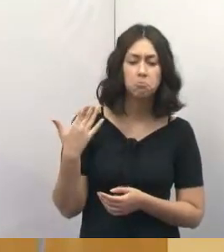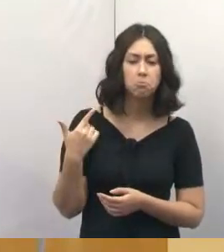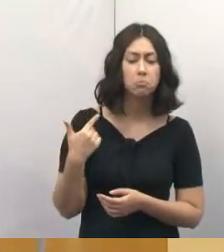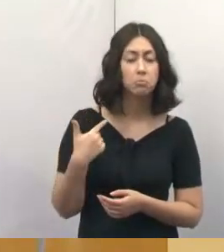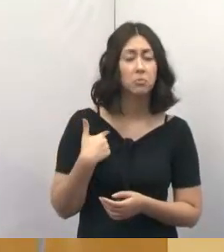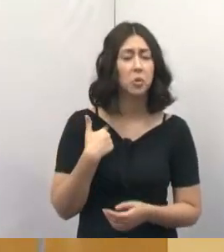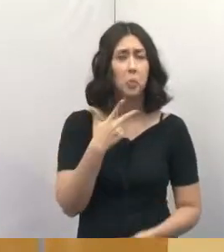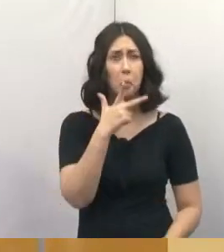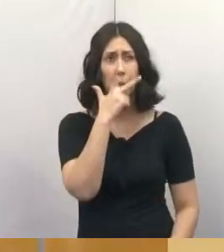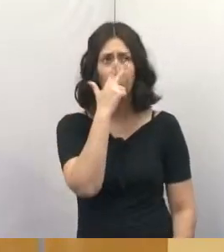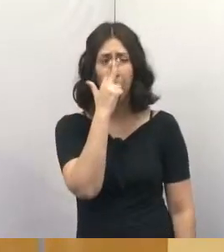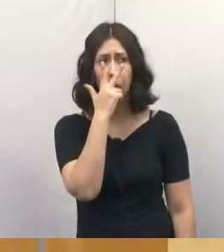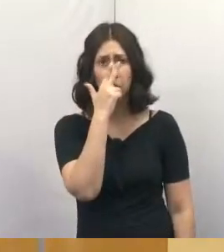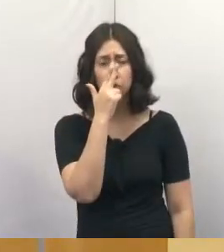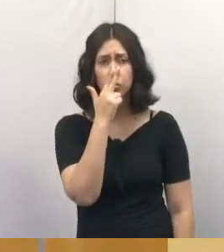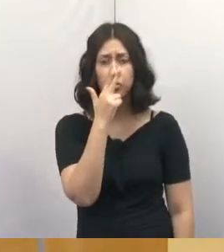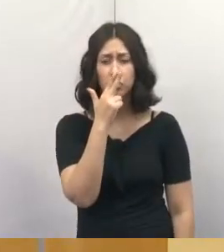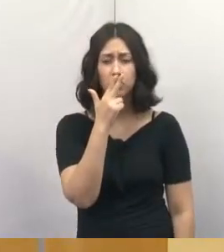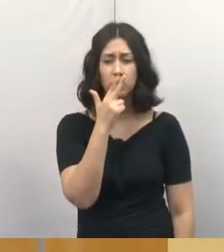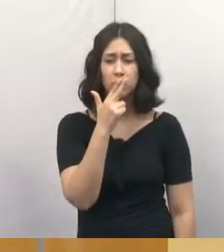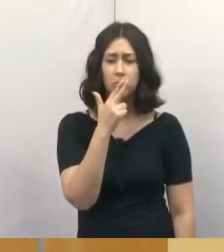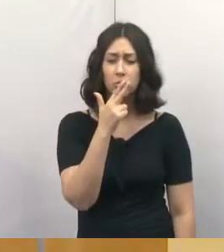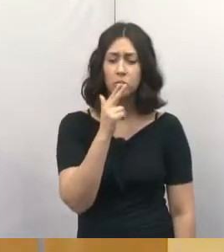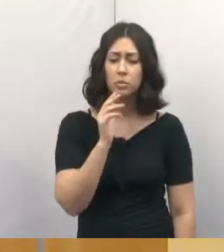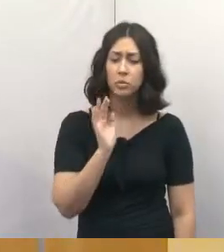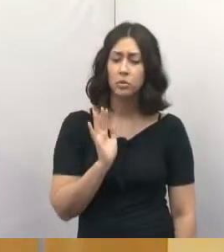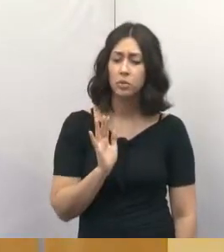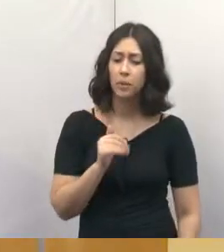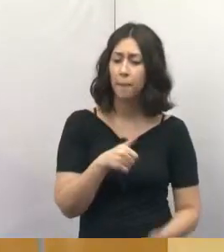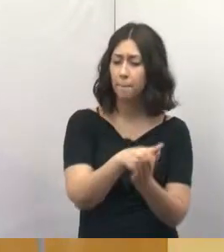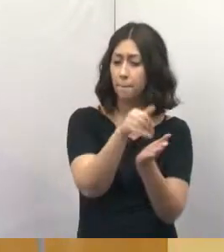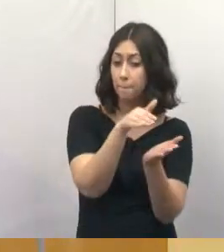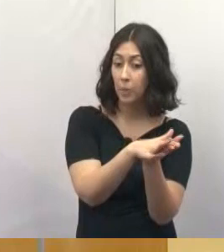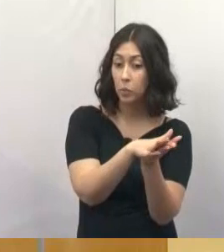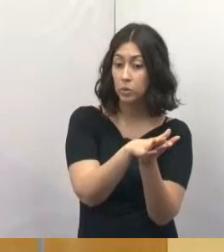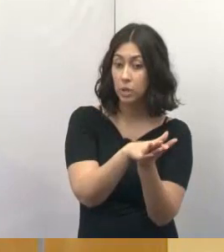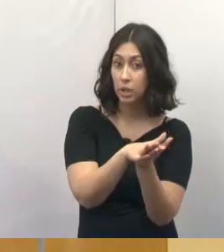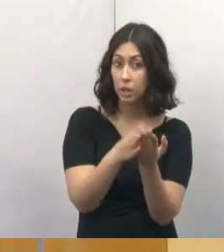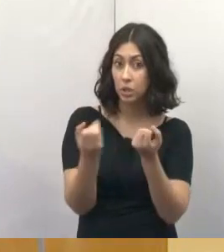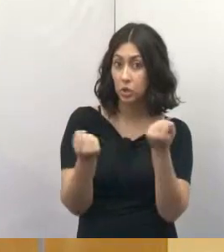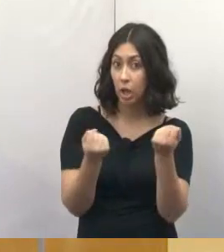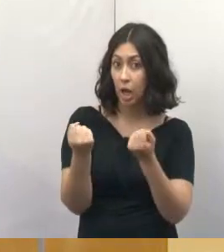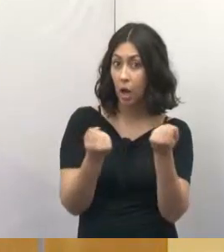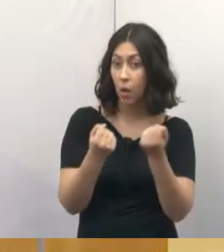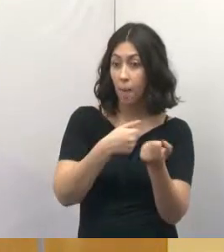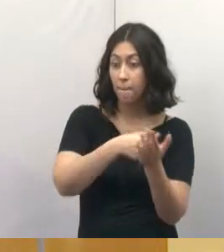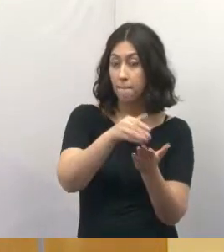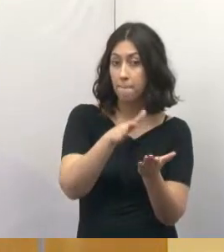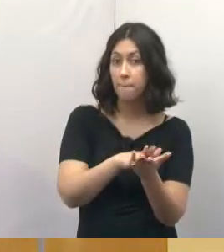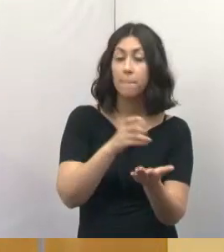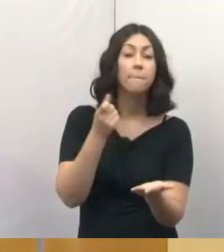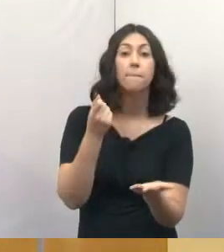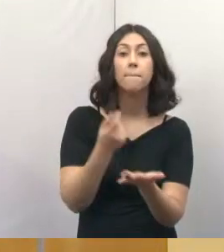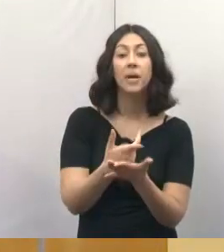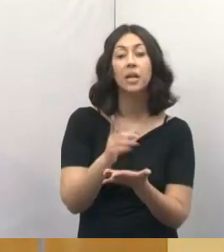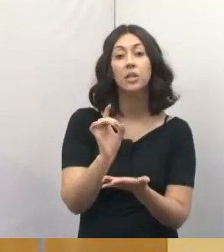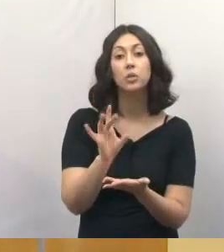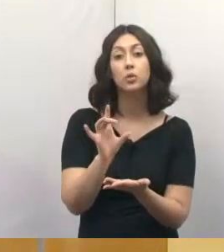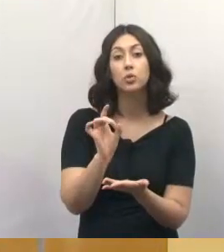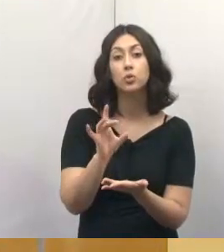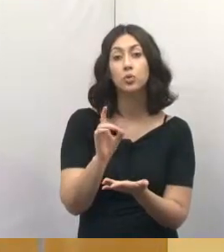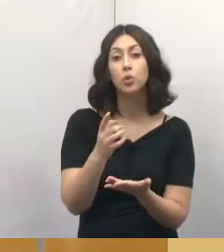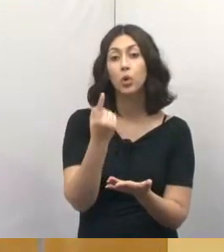não estiver enganado, talvez até hoje, as multas de trânsito somente eram pagas em uma